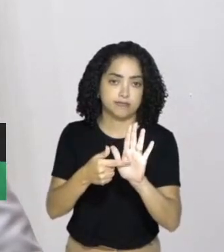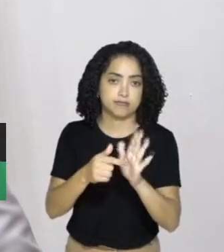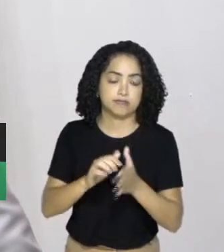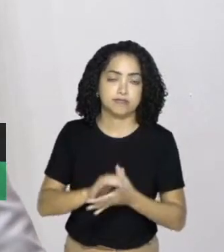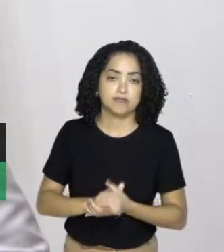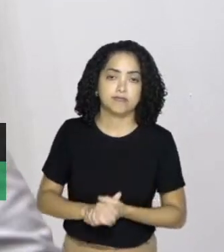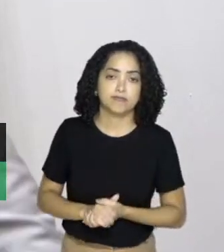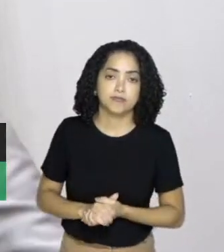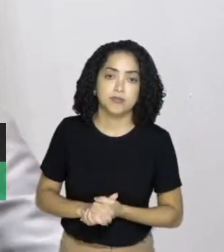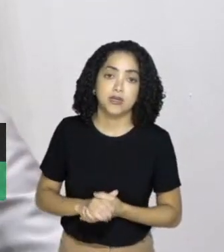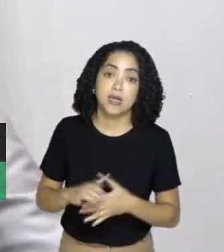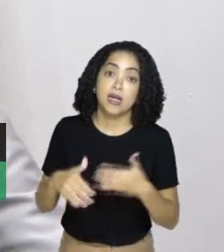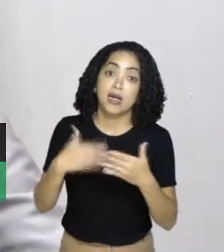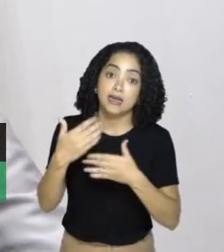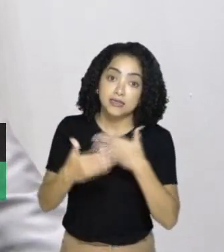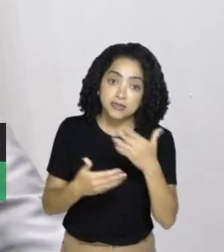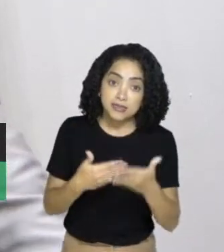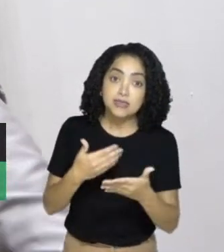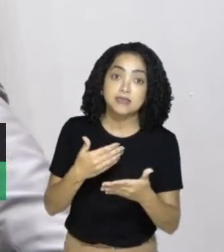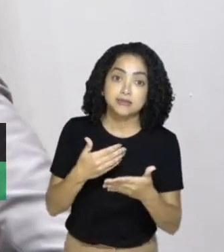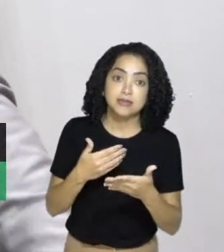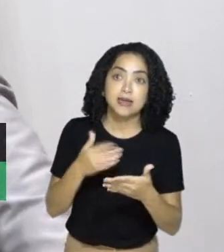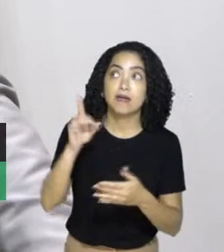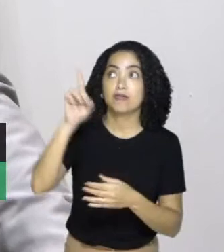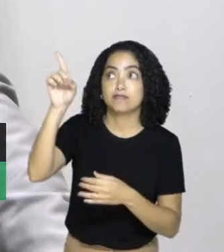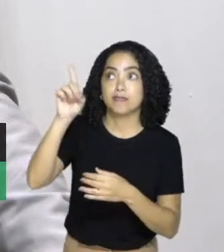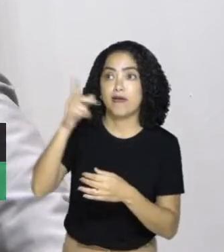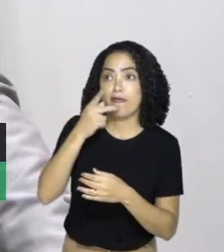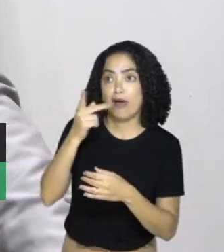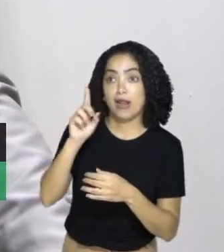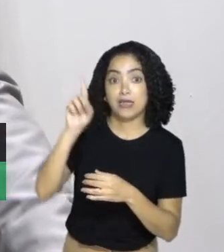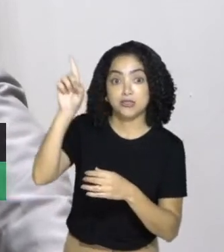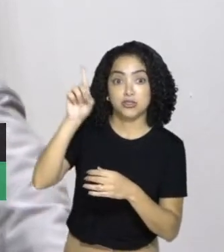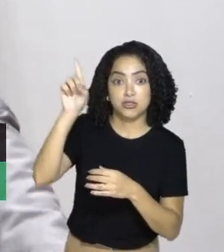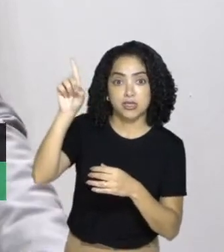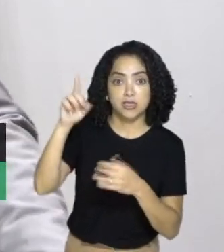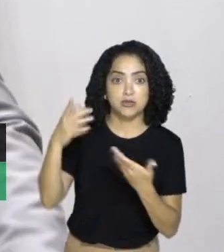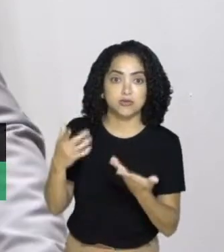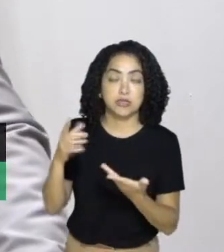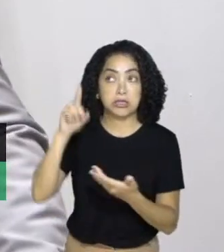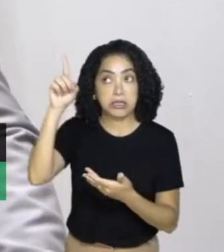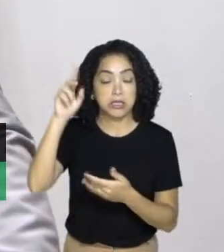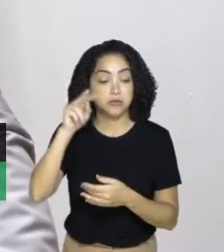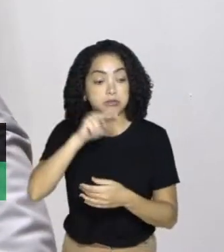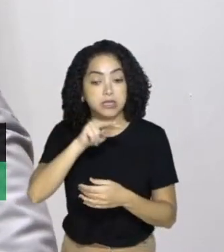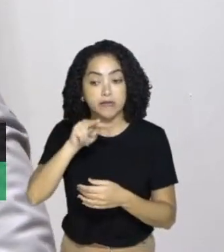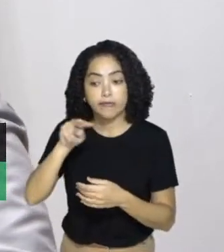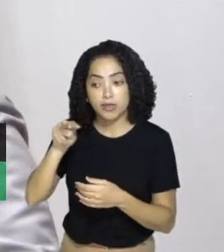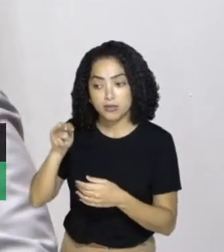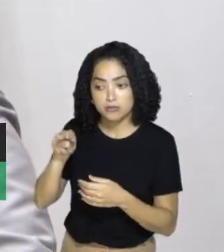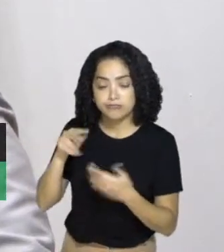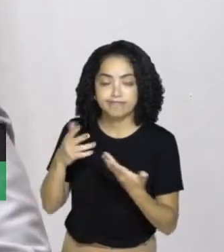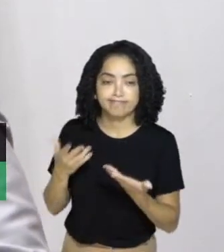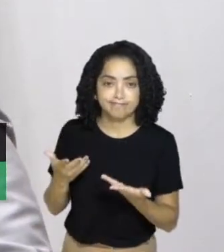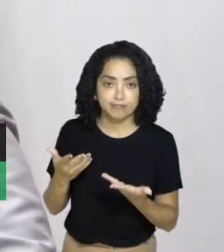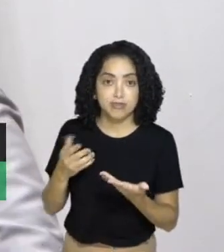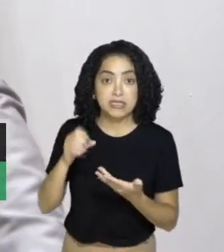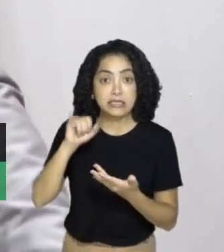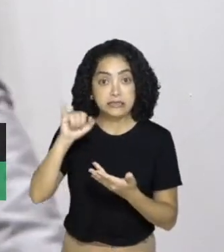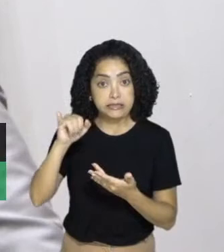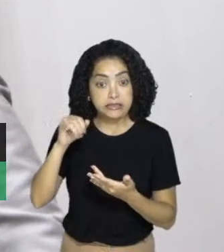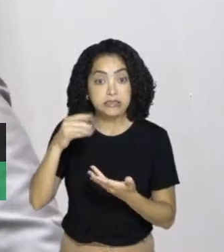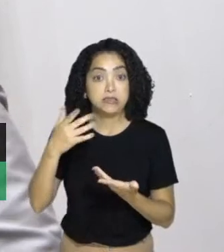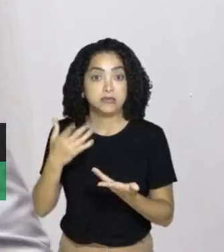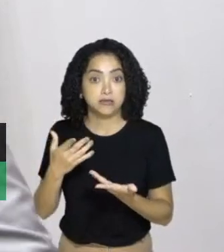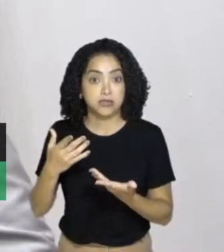e, por fim, ele ainda consegue envolver Deus nesse processo todo. Deus está vendo. Se Deus estivesse vendo, tinha